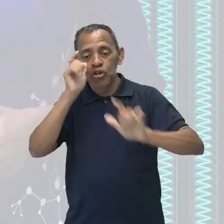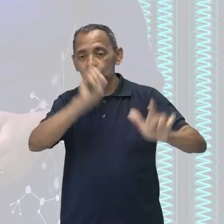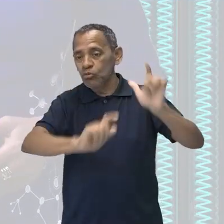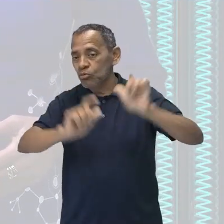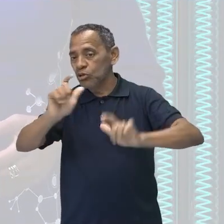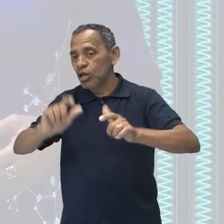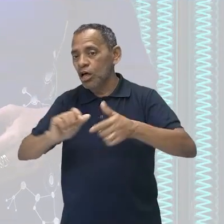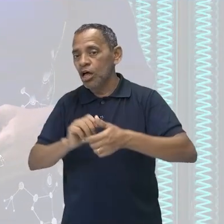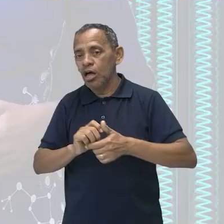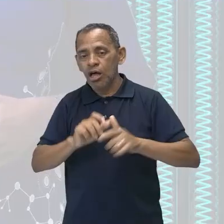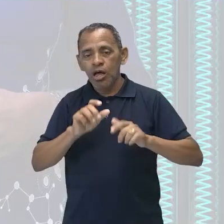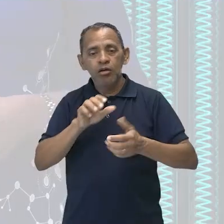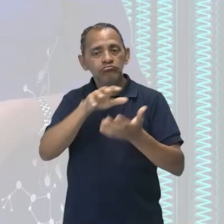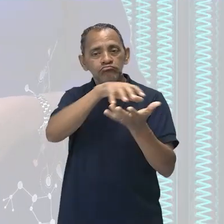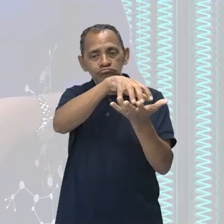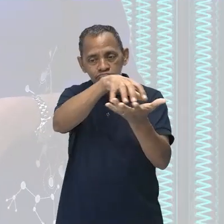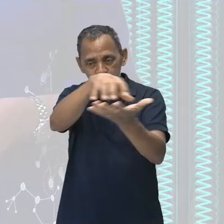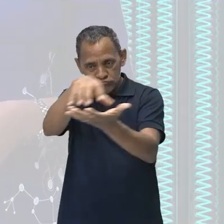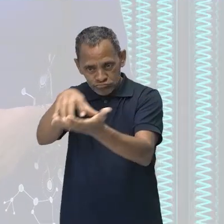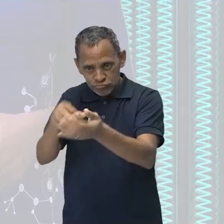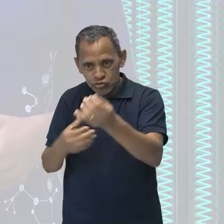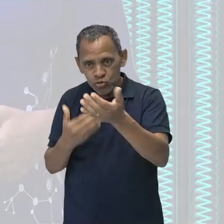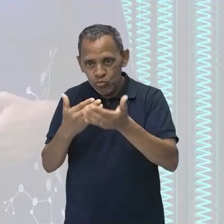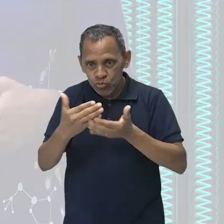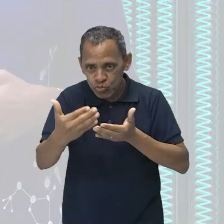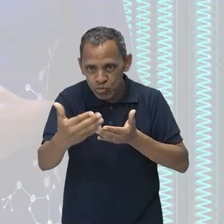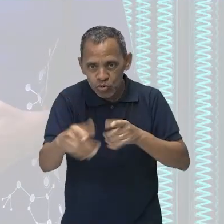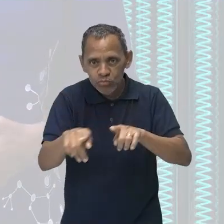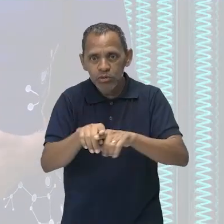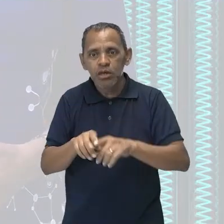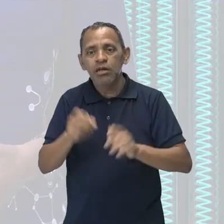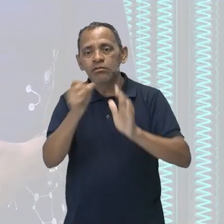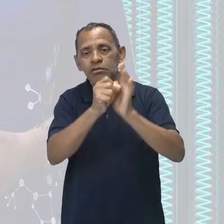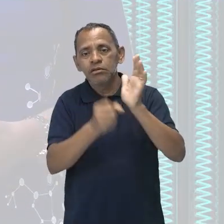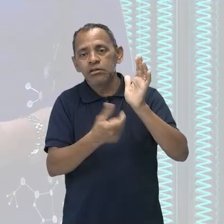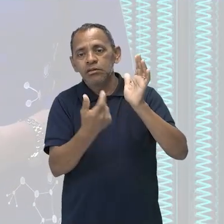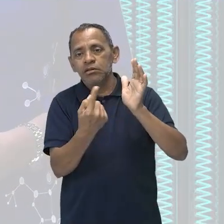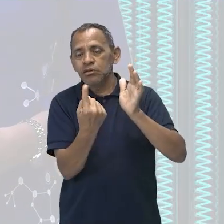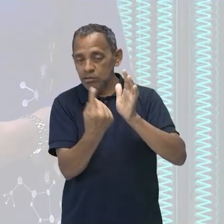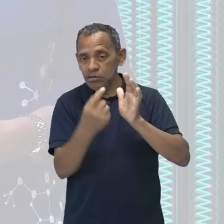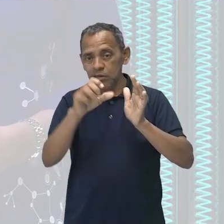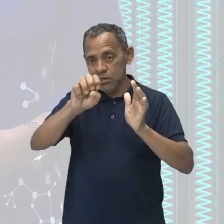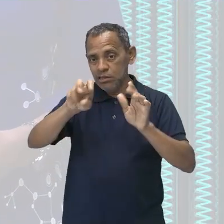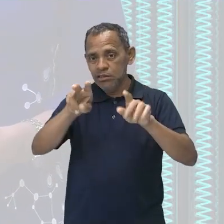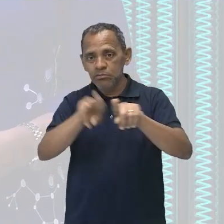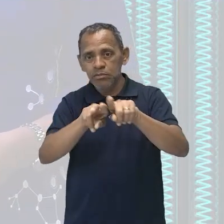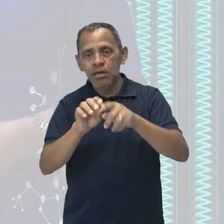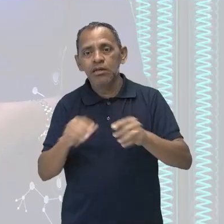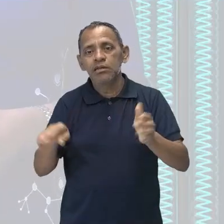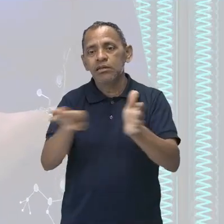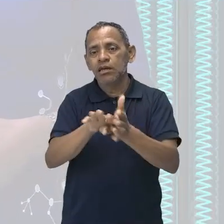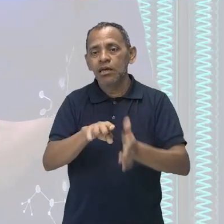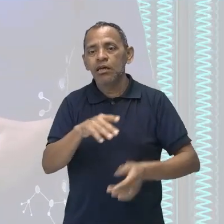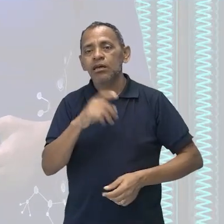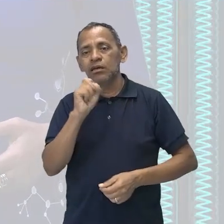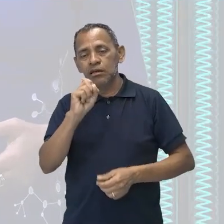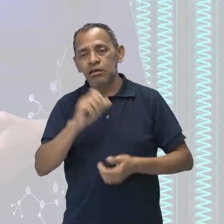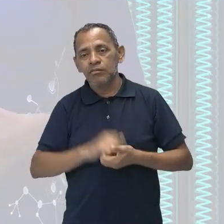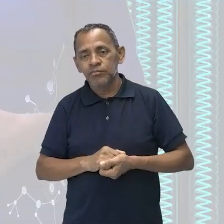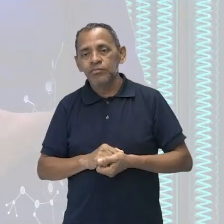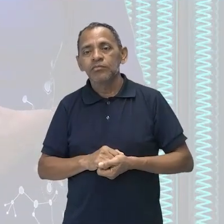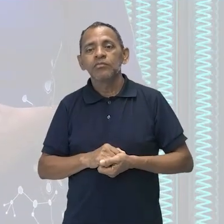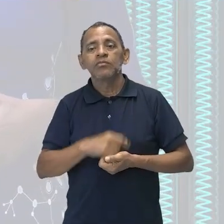século XV e chegou ao ápice no século XVI. Suas apresentações eram feitas em